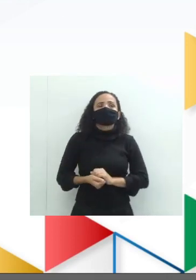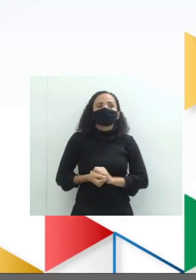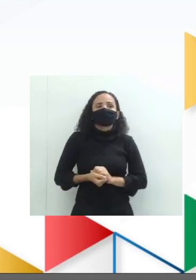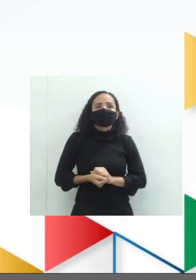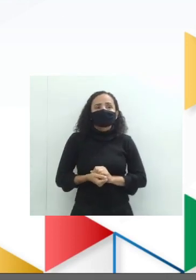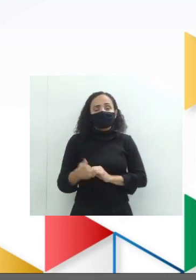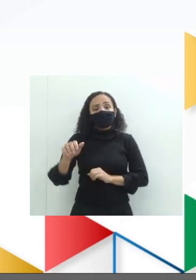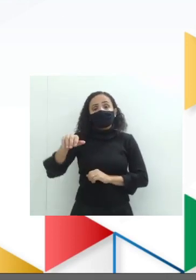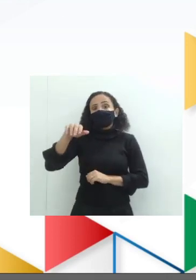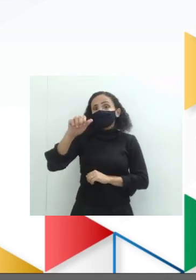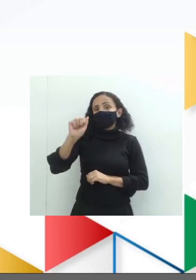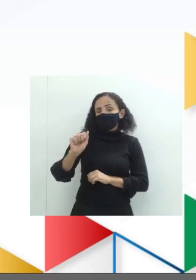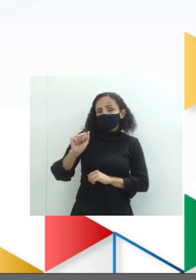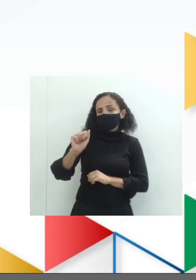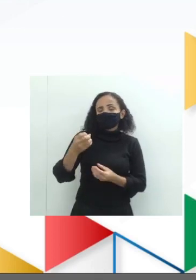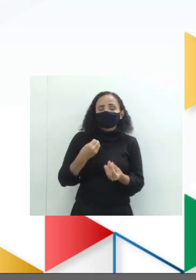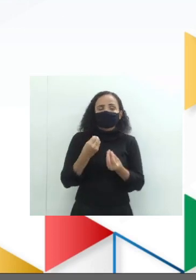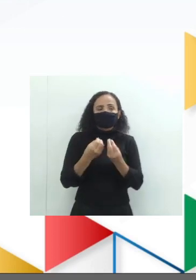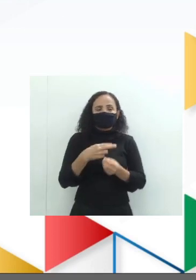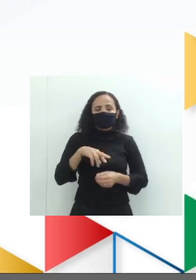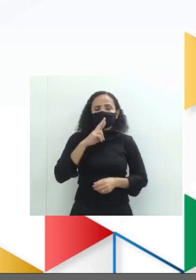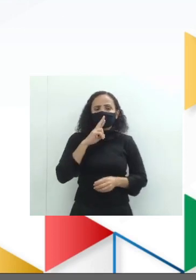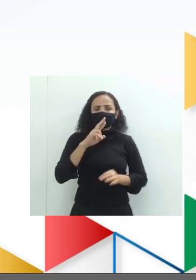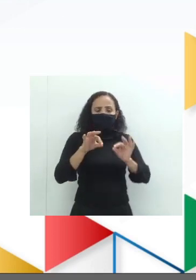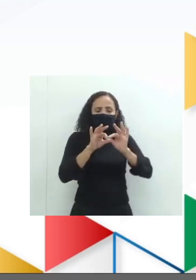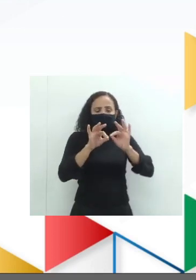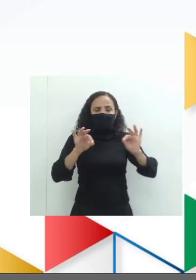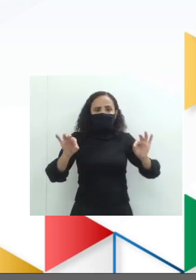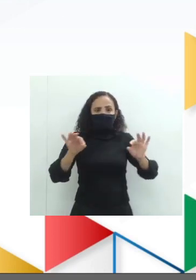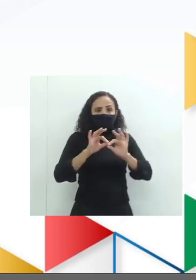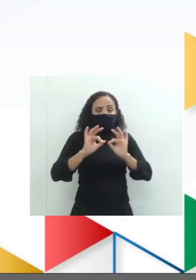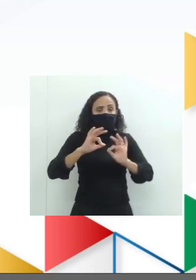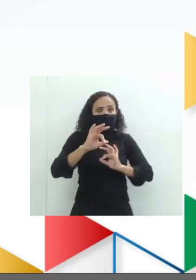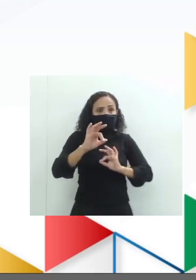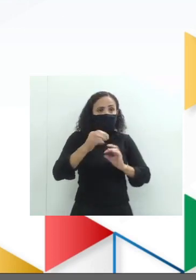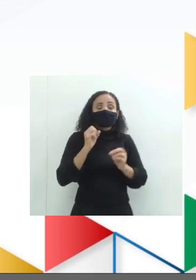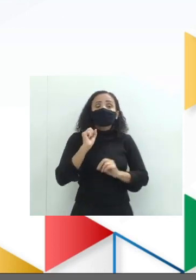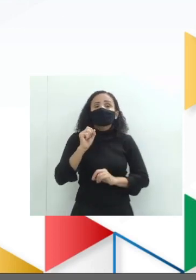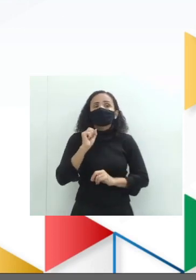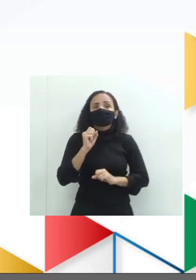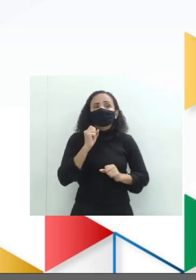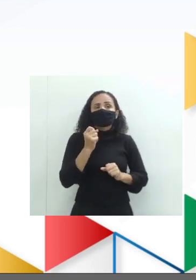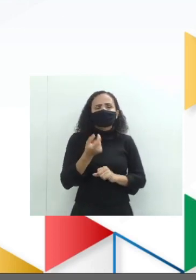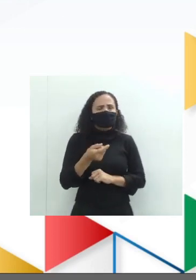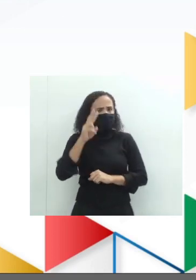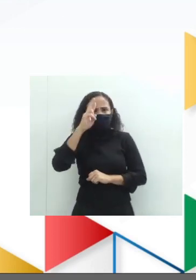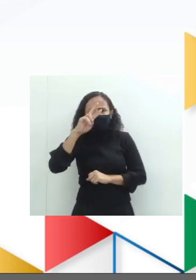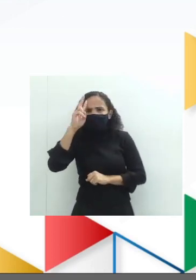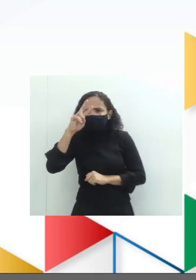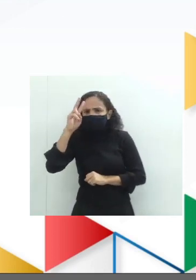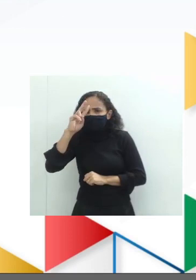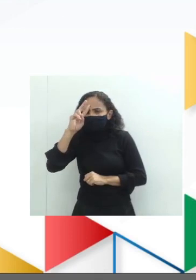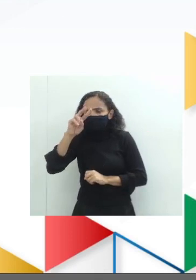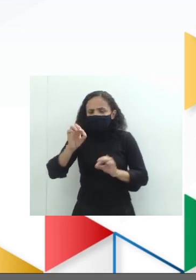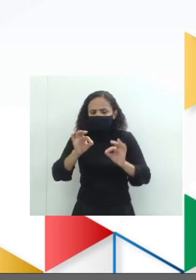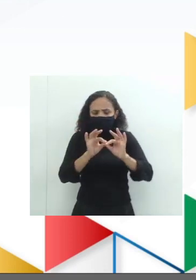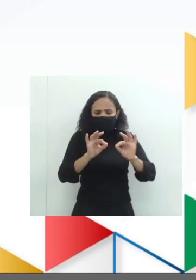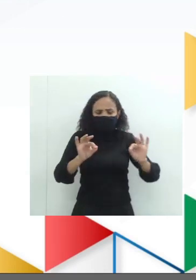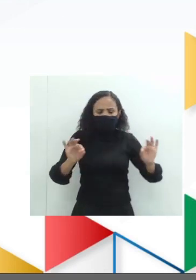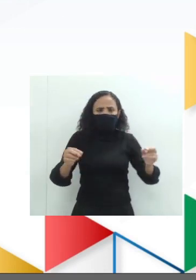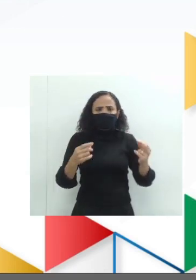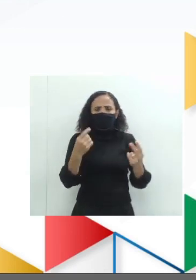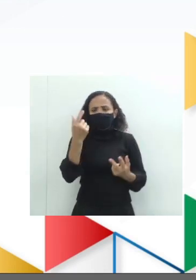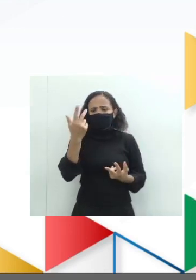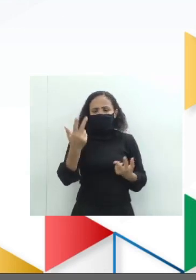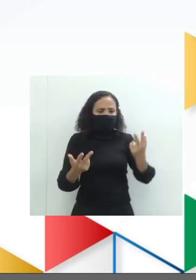resposta do item A. O triângulo que mede 2 lados congruentes chama-se um triângulo. Lembra disso? 2 lados congruentes têm 2